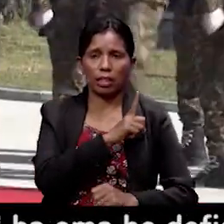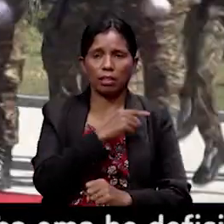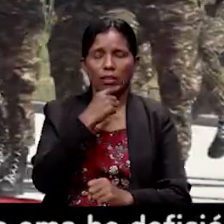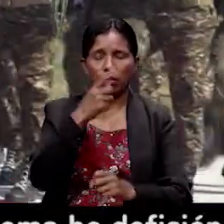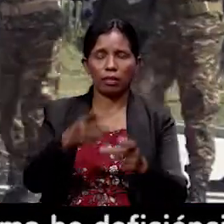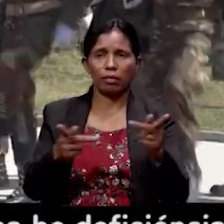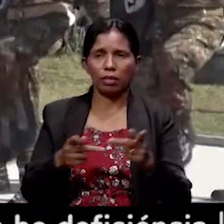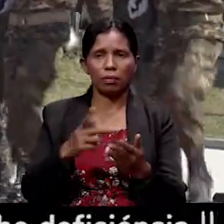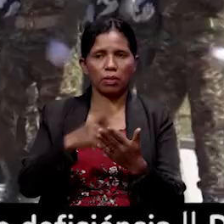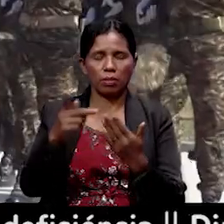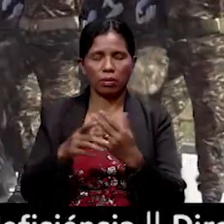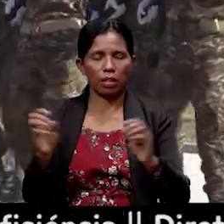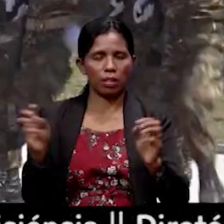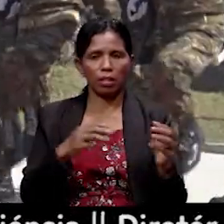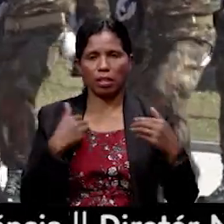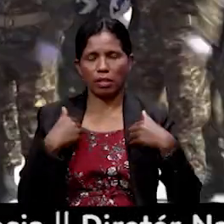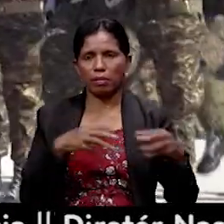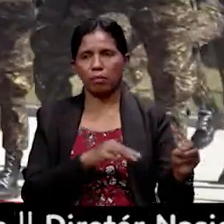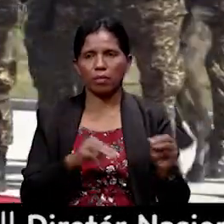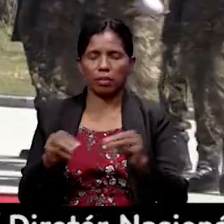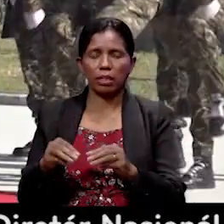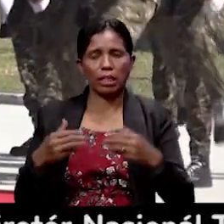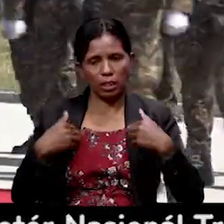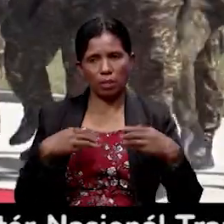sira seila iha mudansa. Iha mudansa itu.